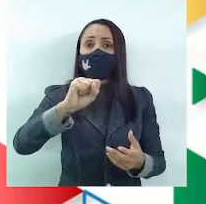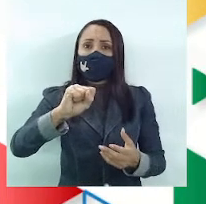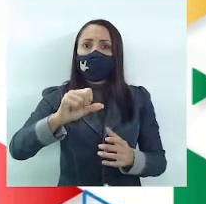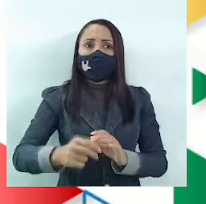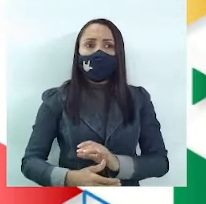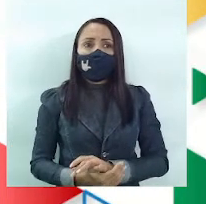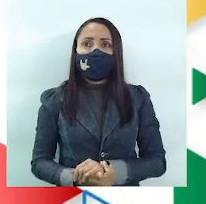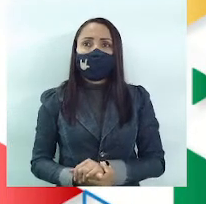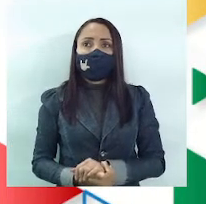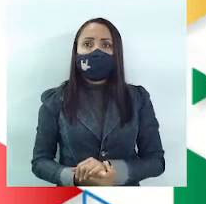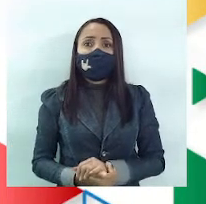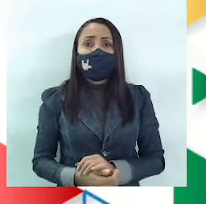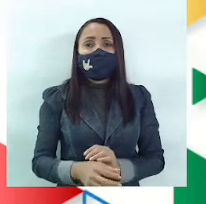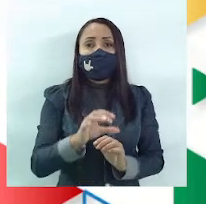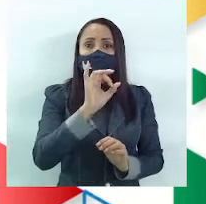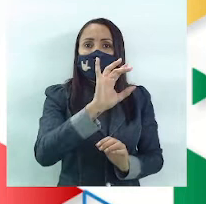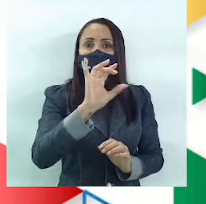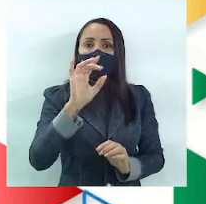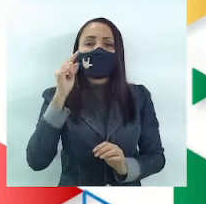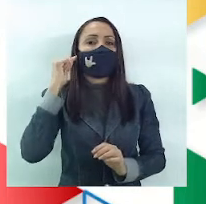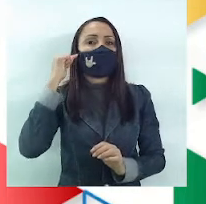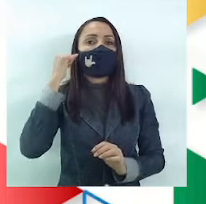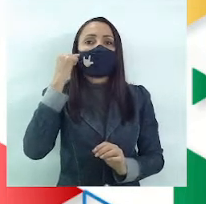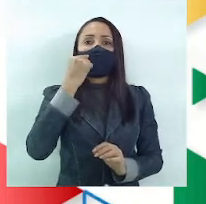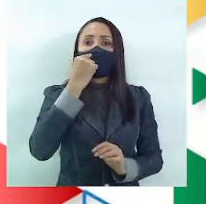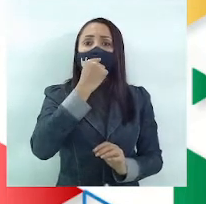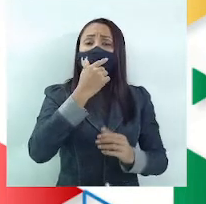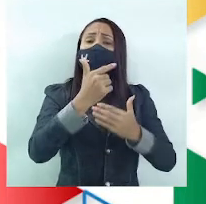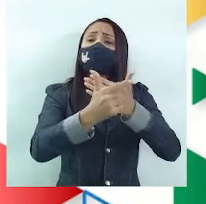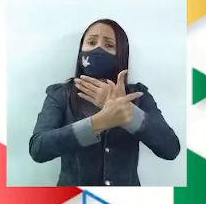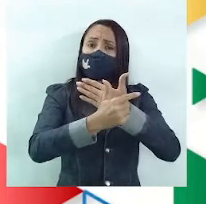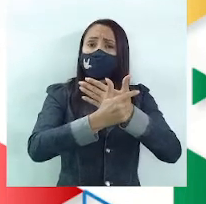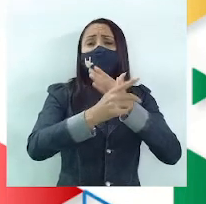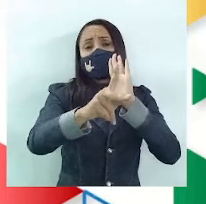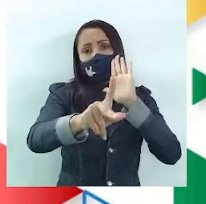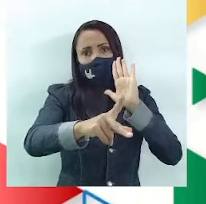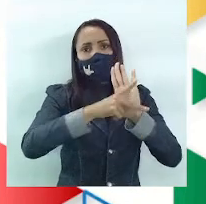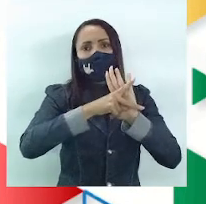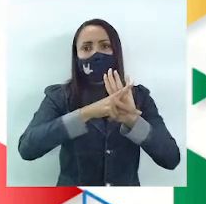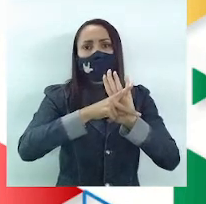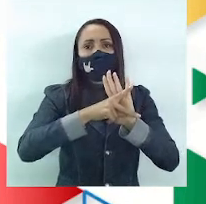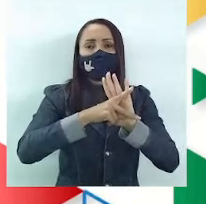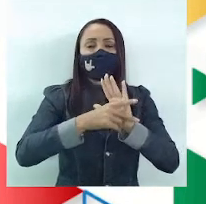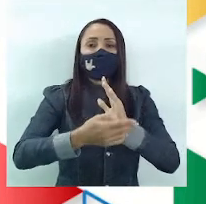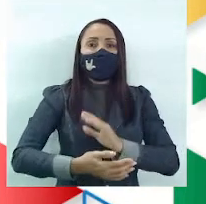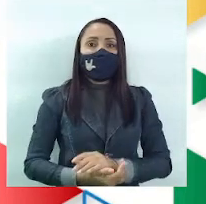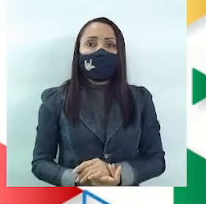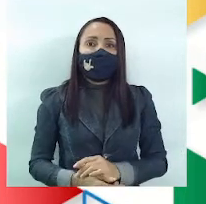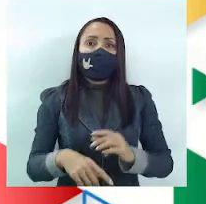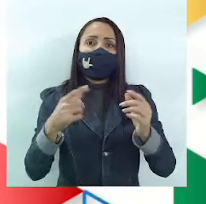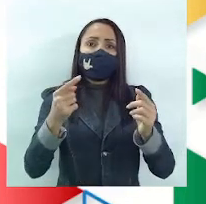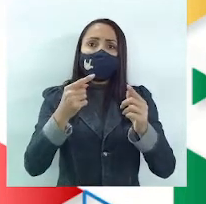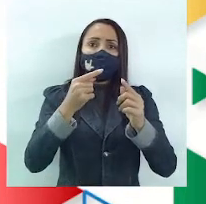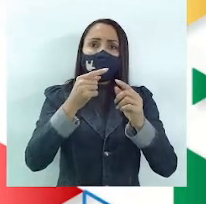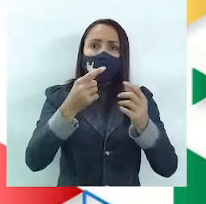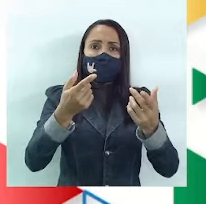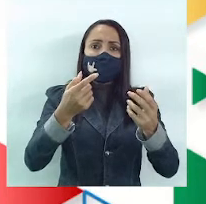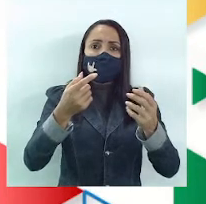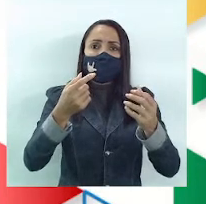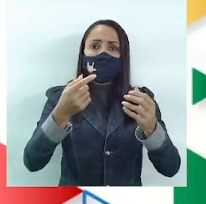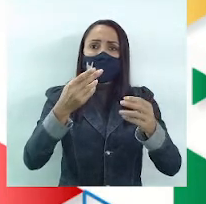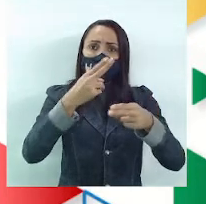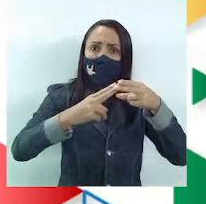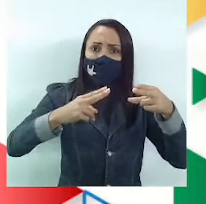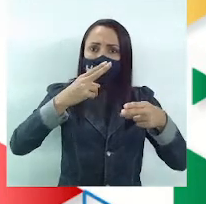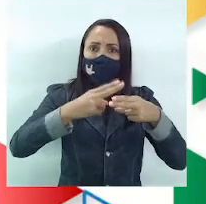parece-me, não é, que cada dente desse ele tem uma função própria, não é isso? Isso. Os incisivos, né, ele tem a função de cortar, né, os